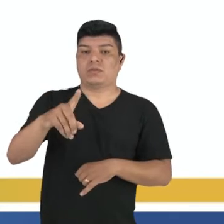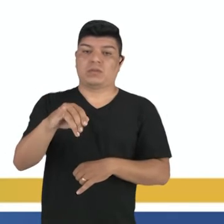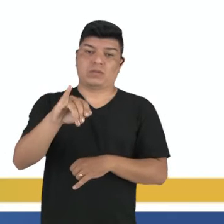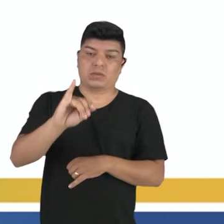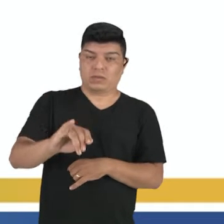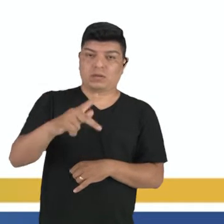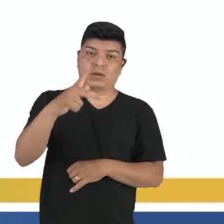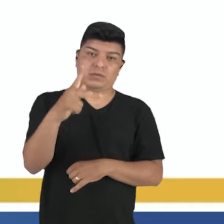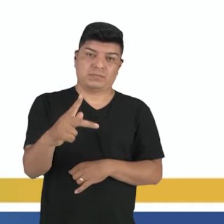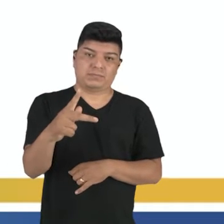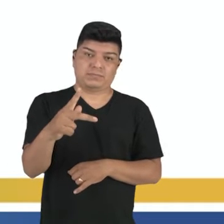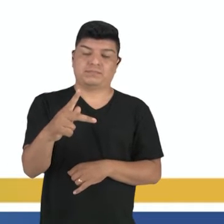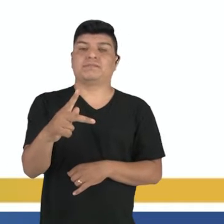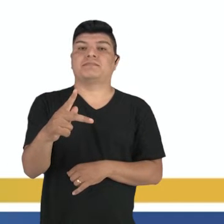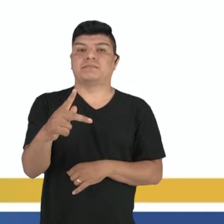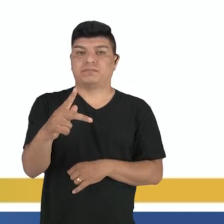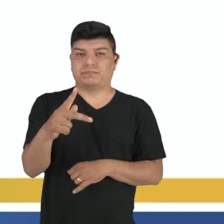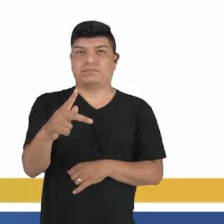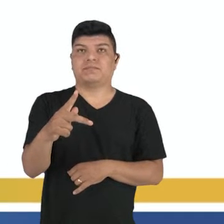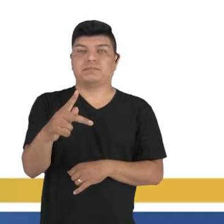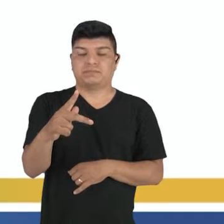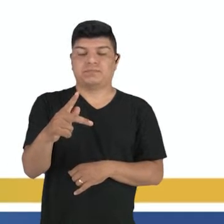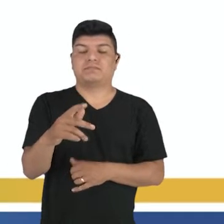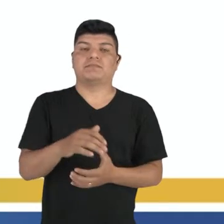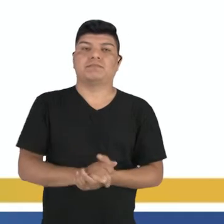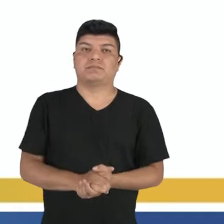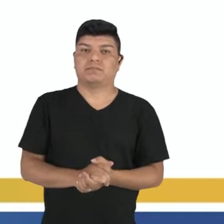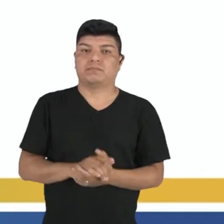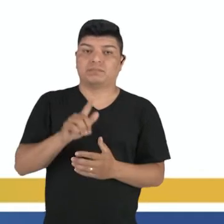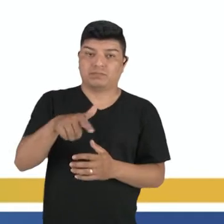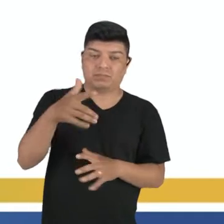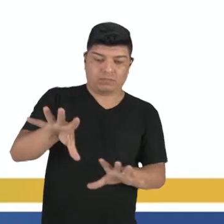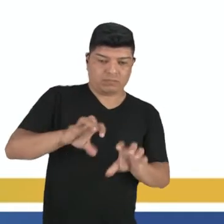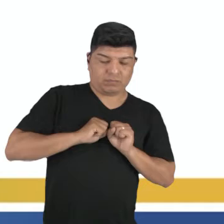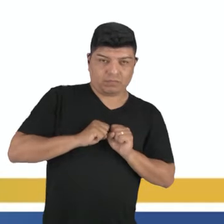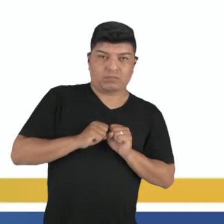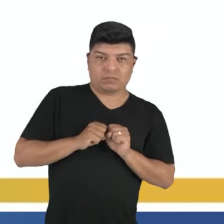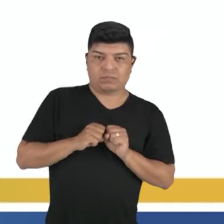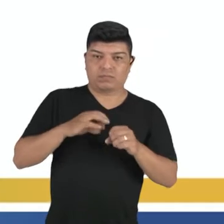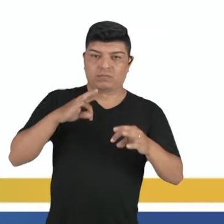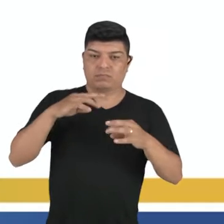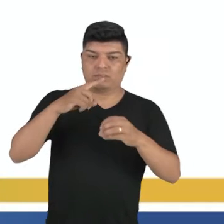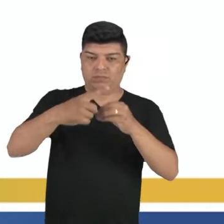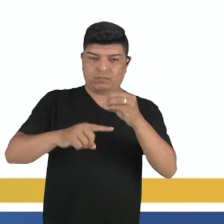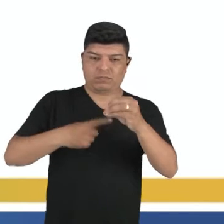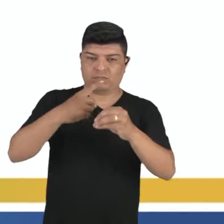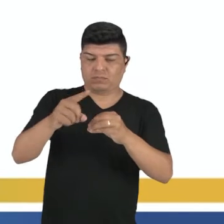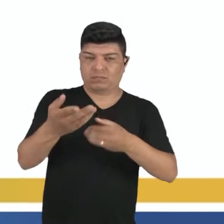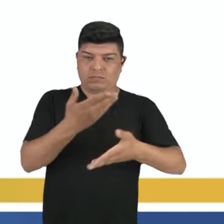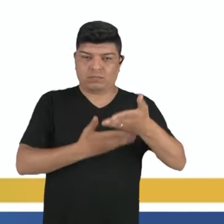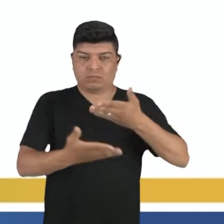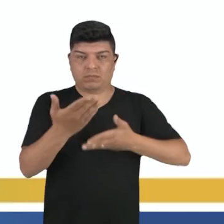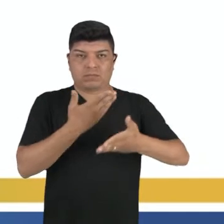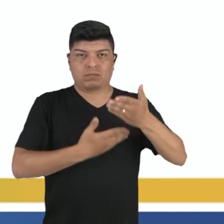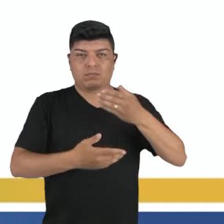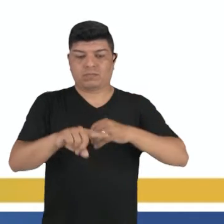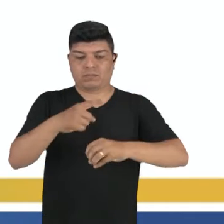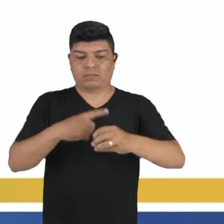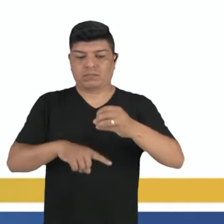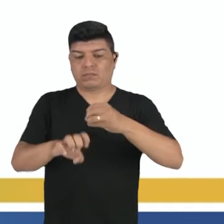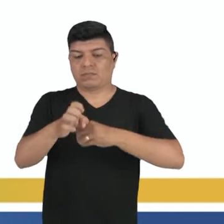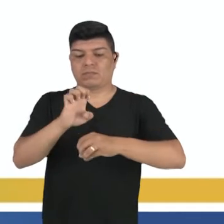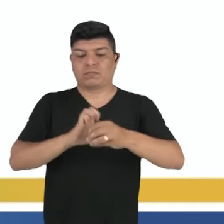nucleotídeo nicotinamida adenina é que após receber esses elétrons que foram doados ou seja elétrons